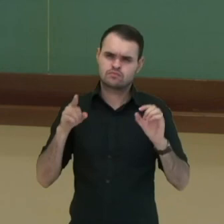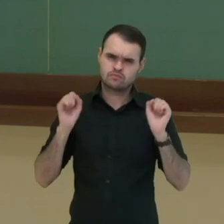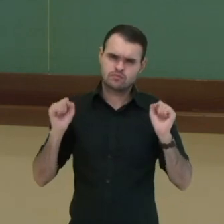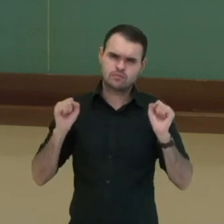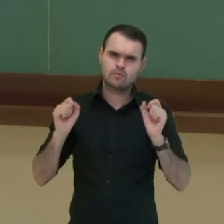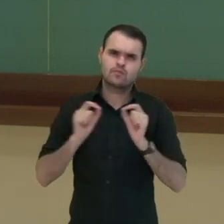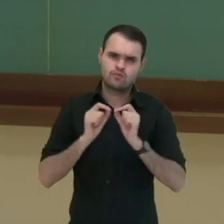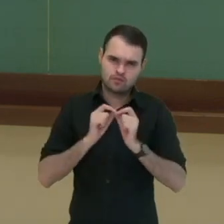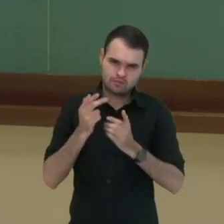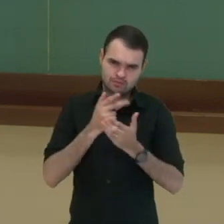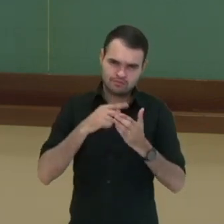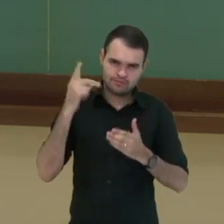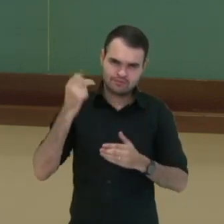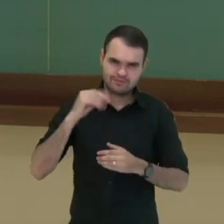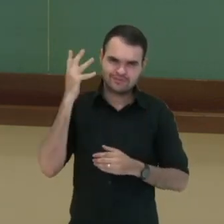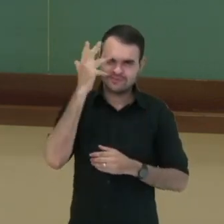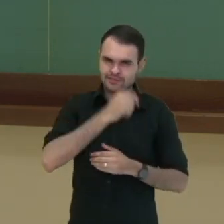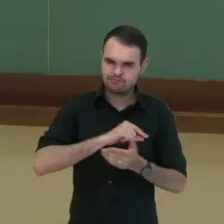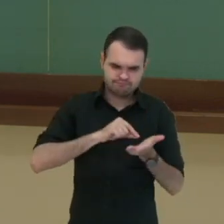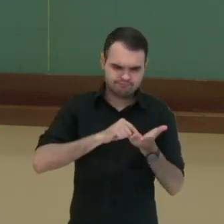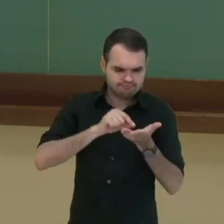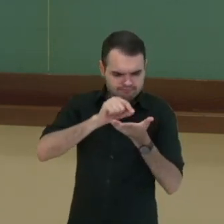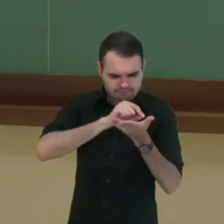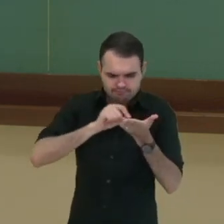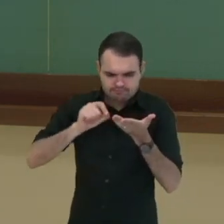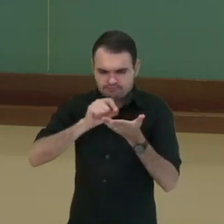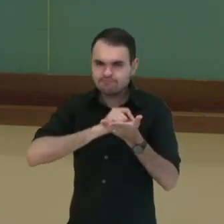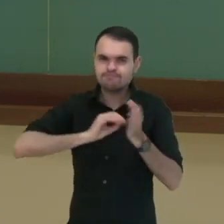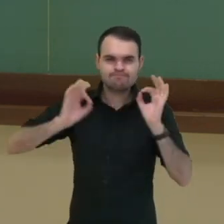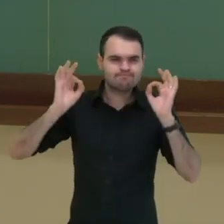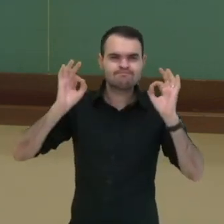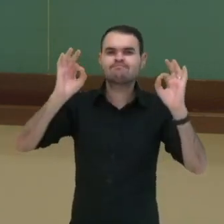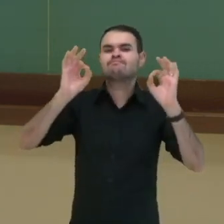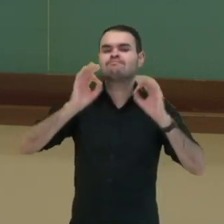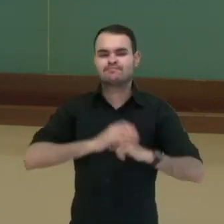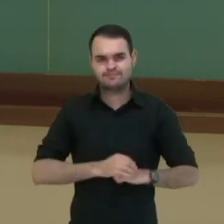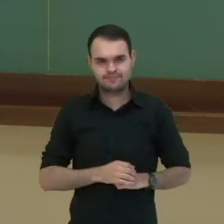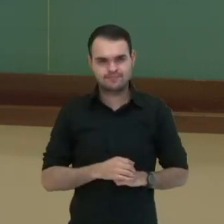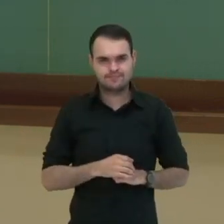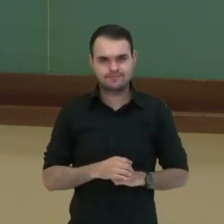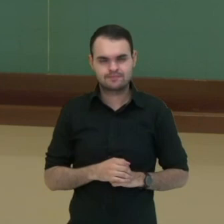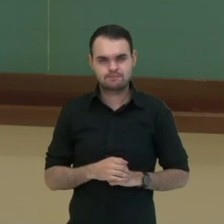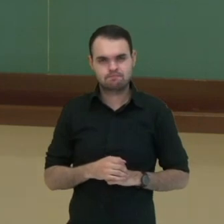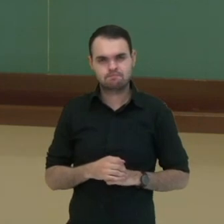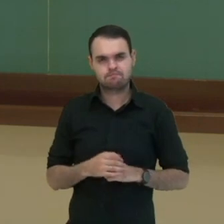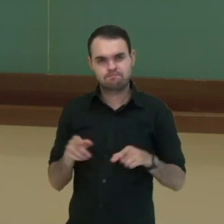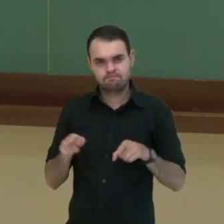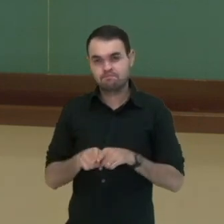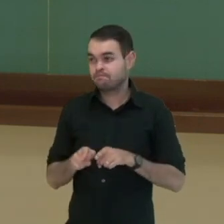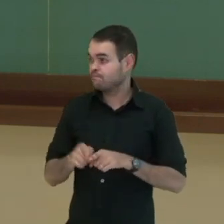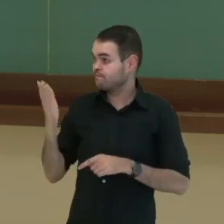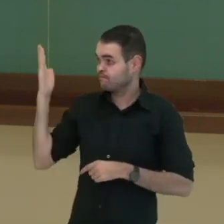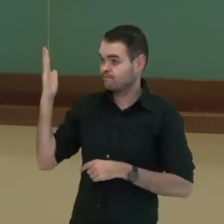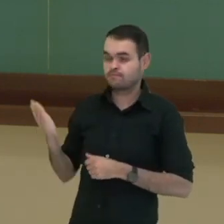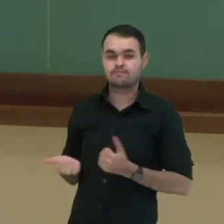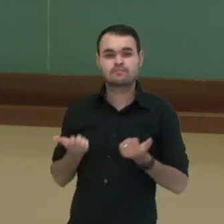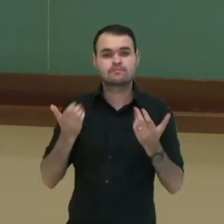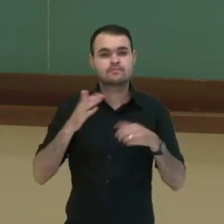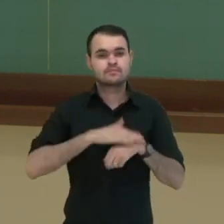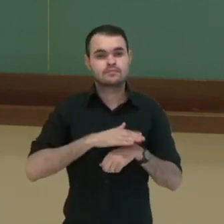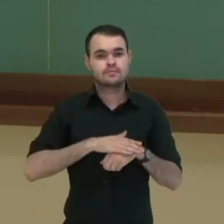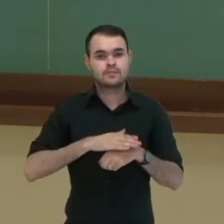fazer o desenho, manda brasa, eu tenho certeza que você vai se dar muito bem e vai ficar muito bem feito esse esqueminha. Então, eu vou dar um tempinho para